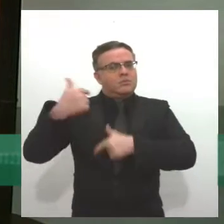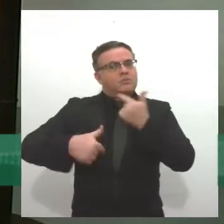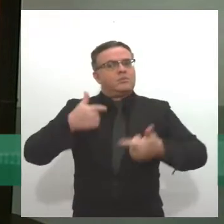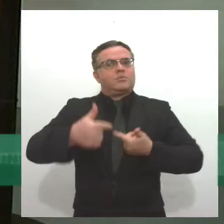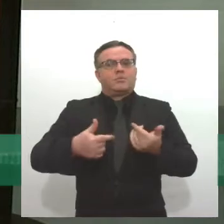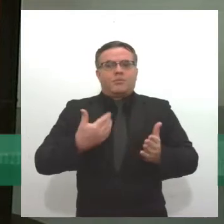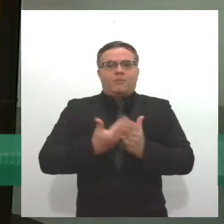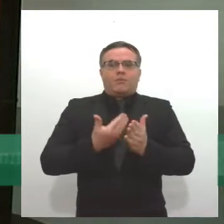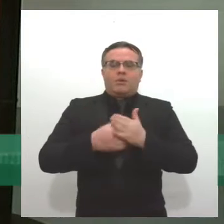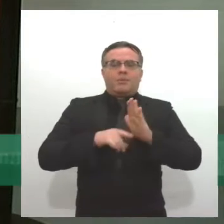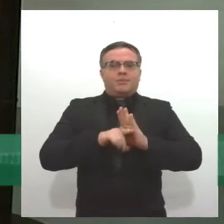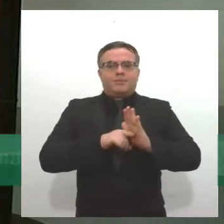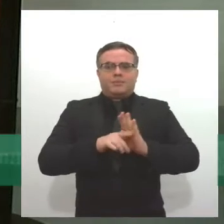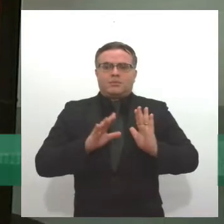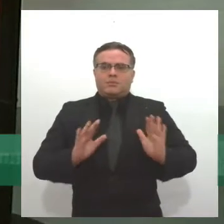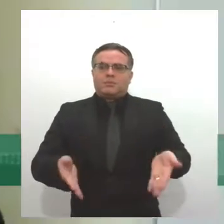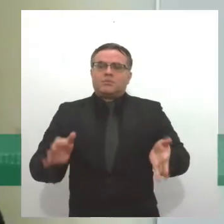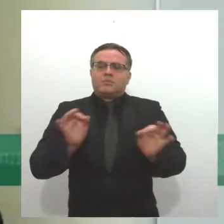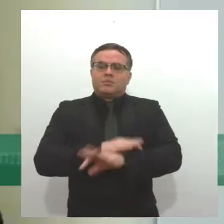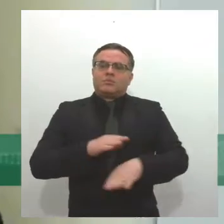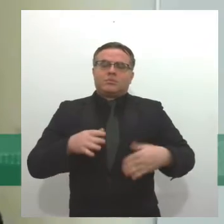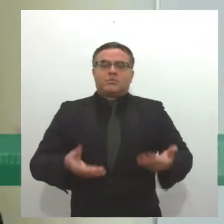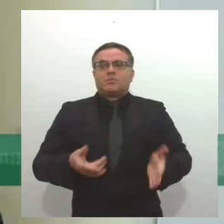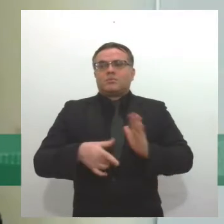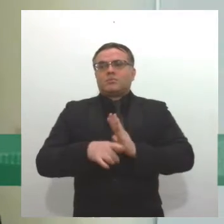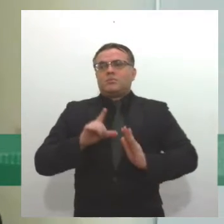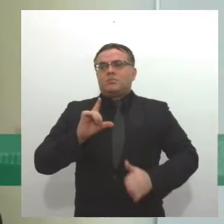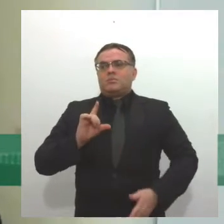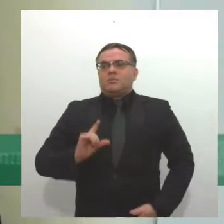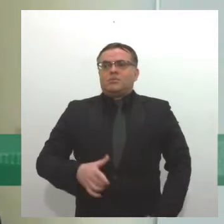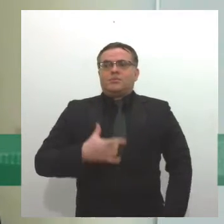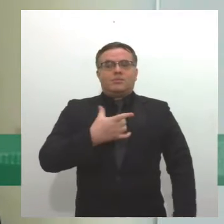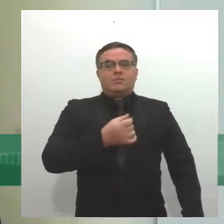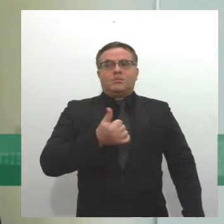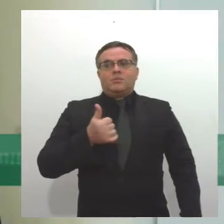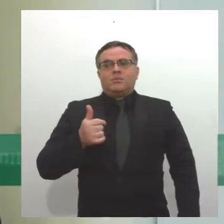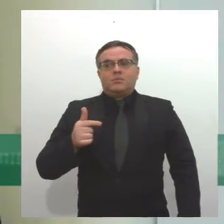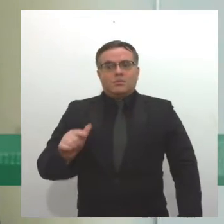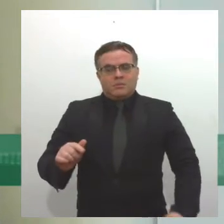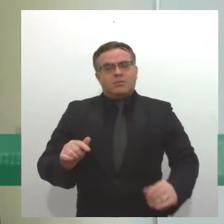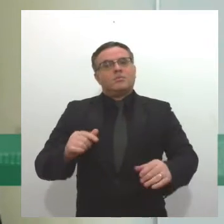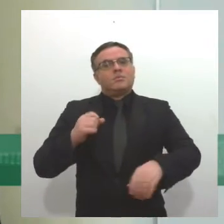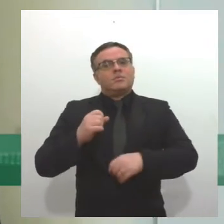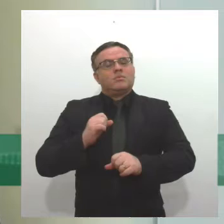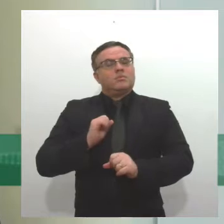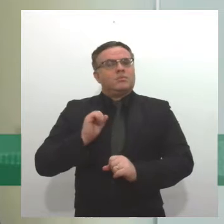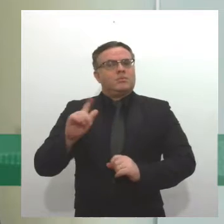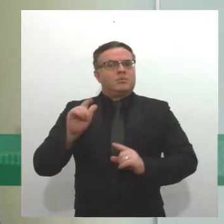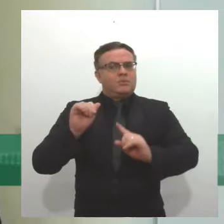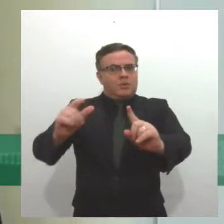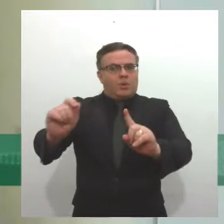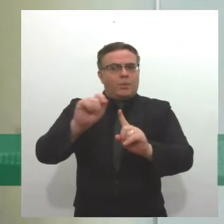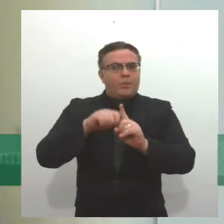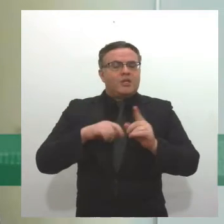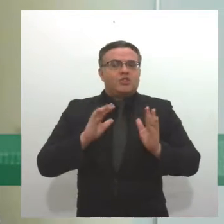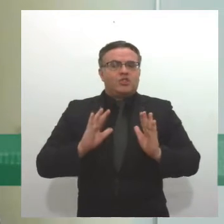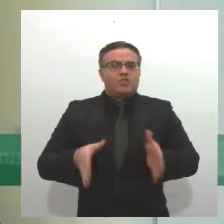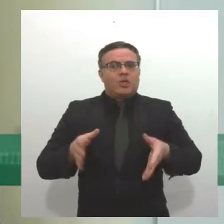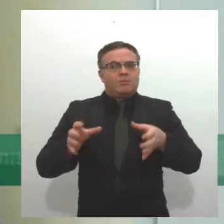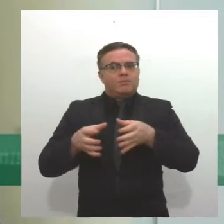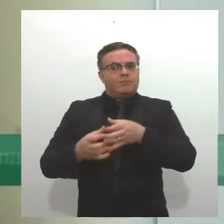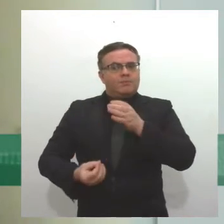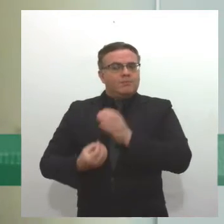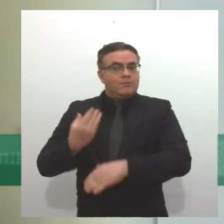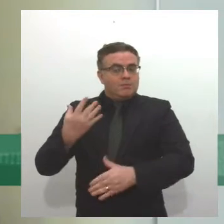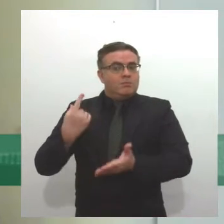nós tivemos lá em 2017, em agosto, criada a comissão. Foi instalada, até a indicação